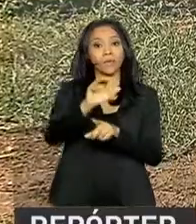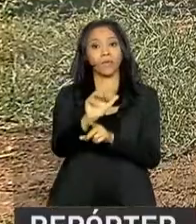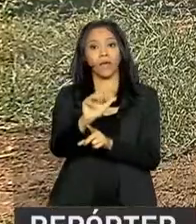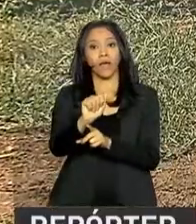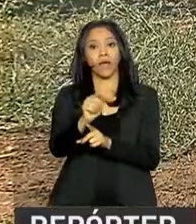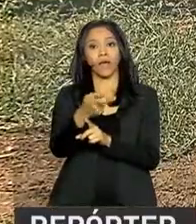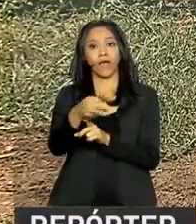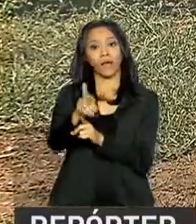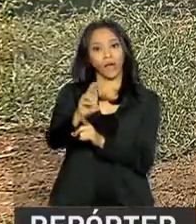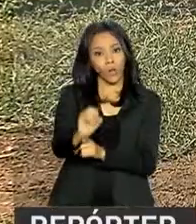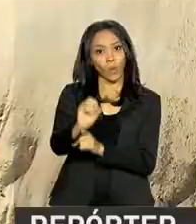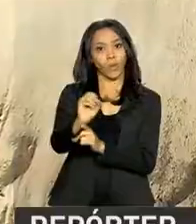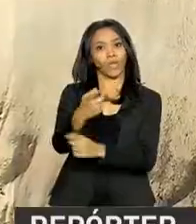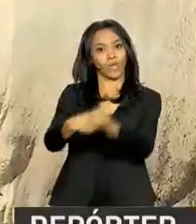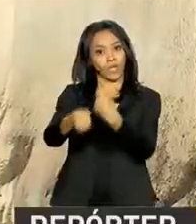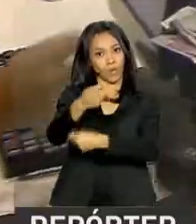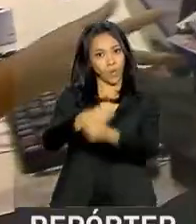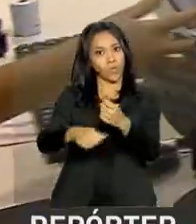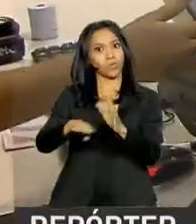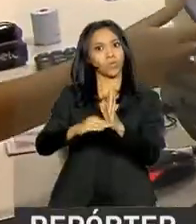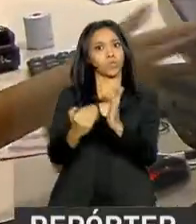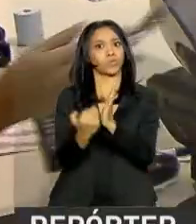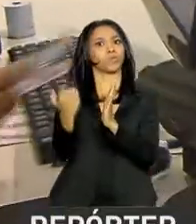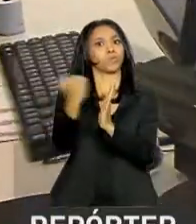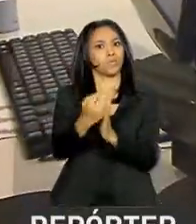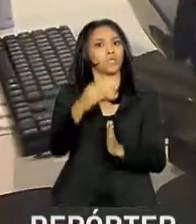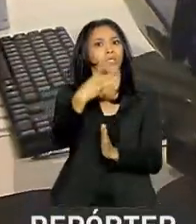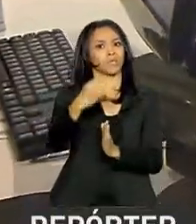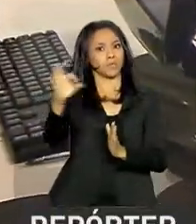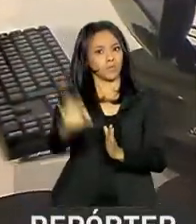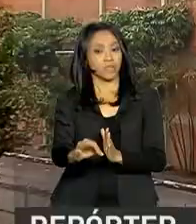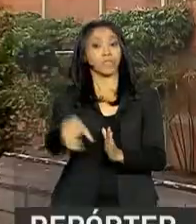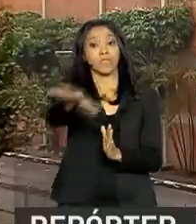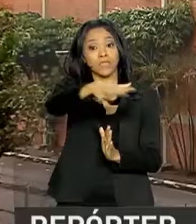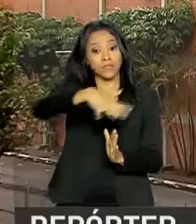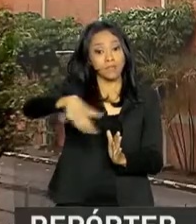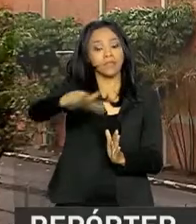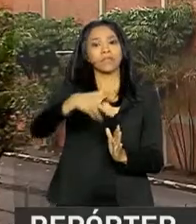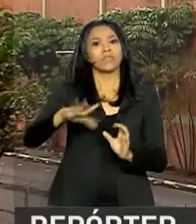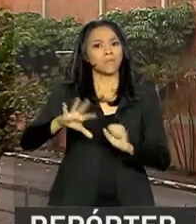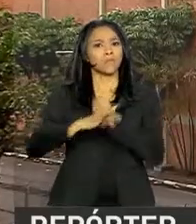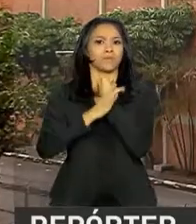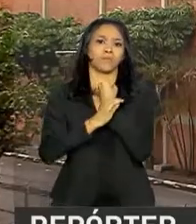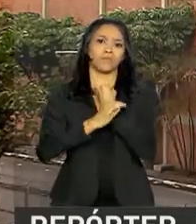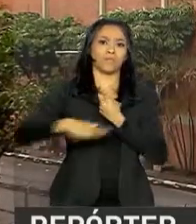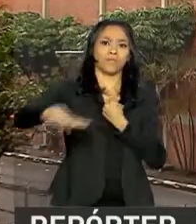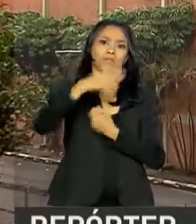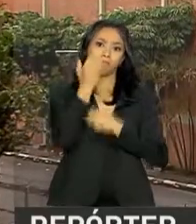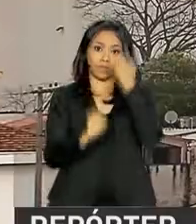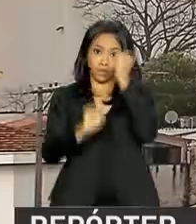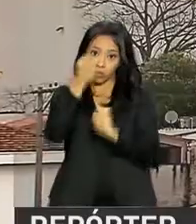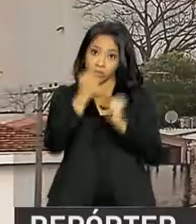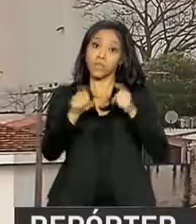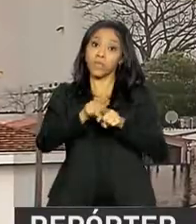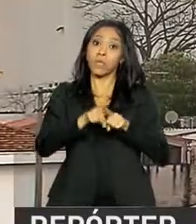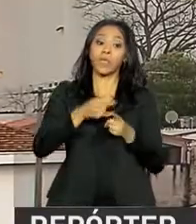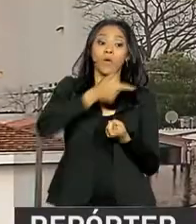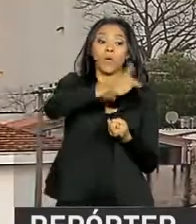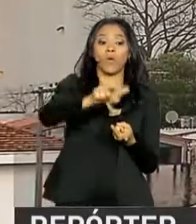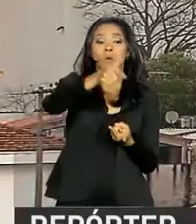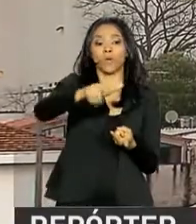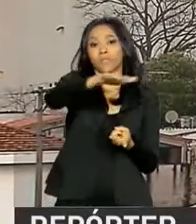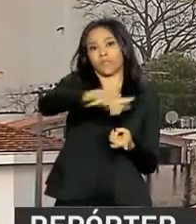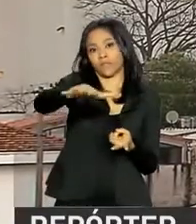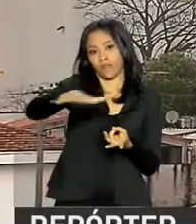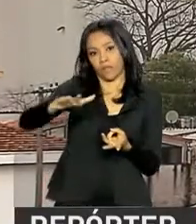13% influenciaram também os serviços e à estabilidade na indústria entre outros setores como